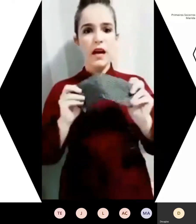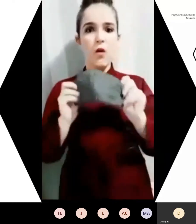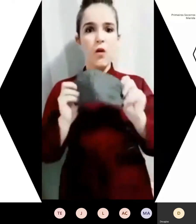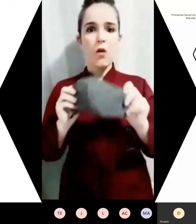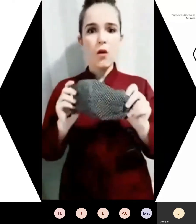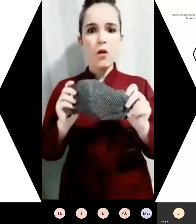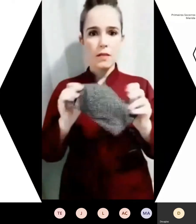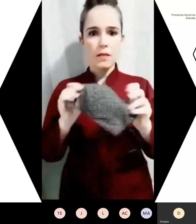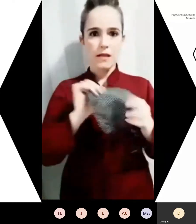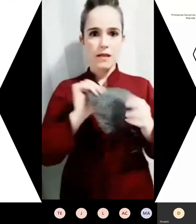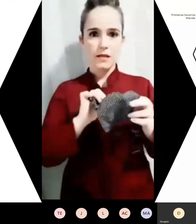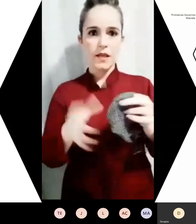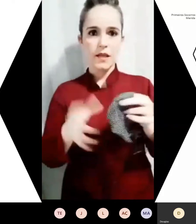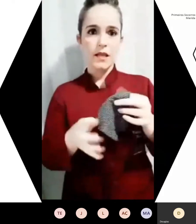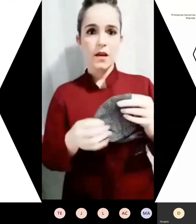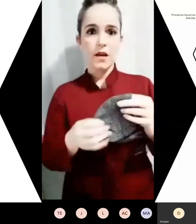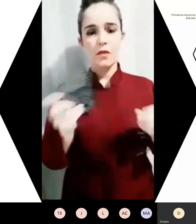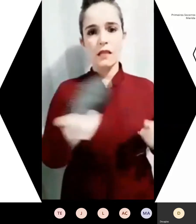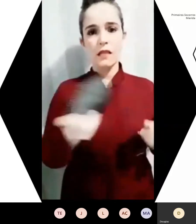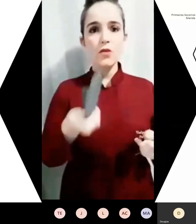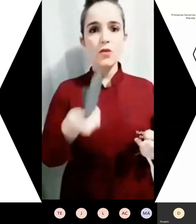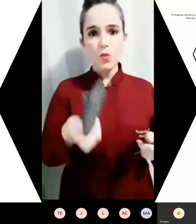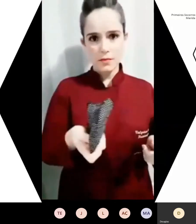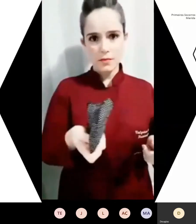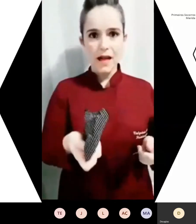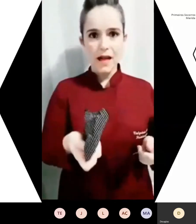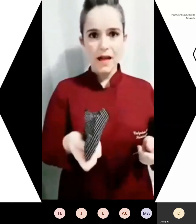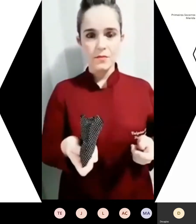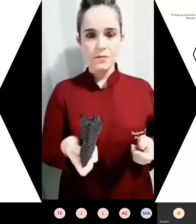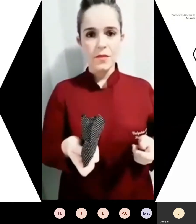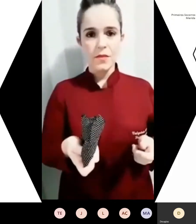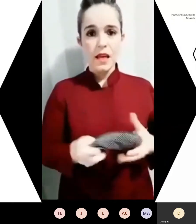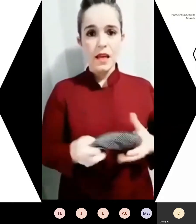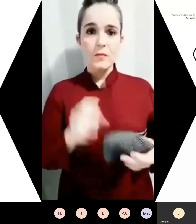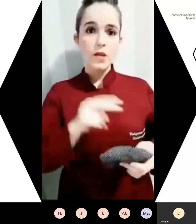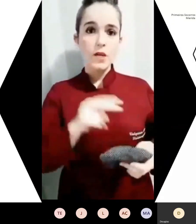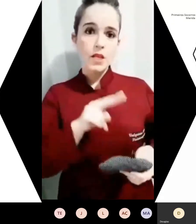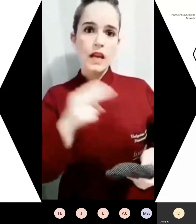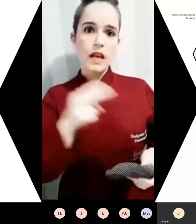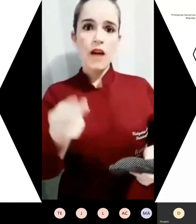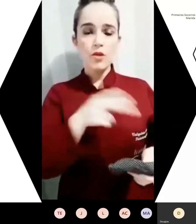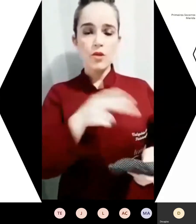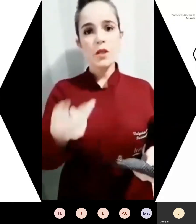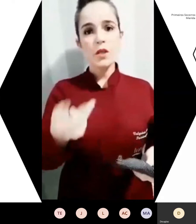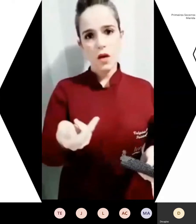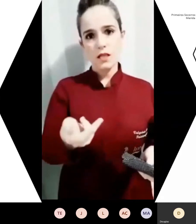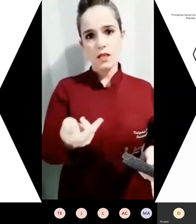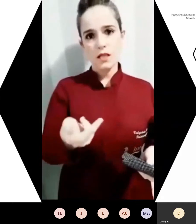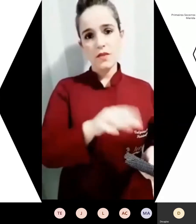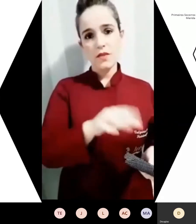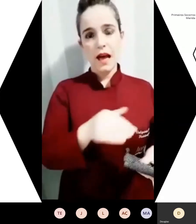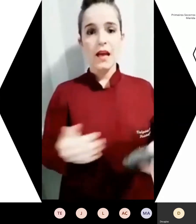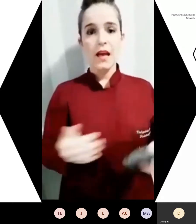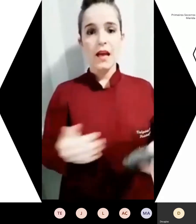e você vai à rua com uma outra máscara. Então, eu vou estar saindo com 2 máscaras. Lembrando que isso é um intervalo de 2